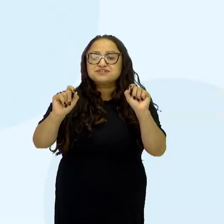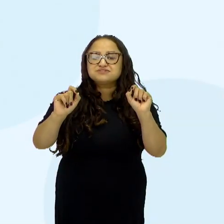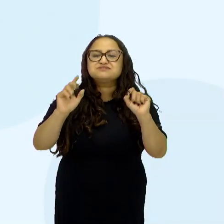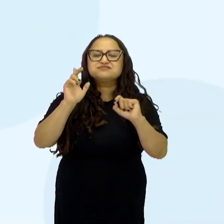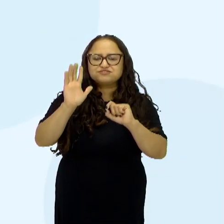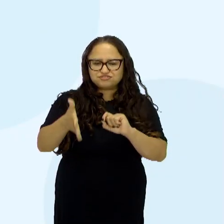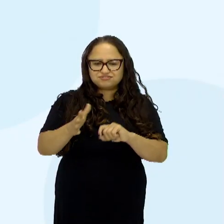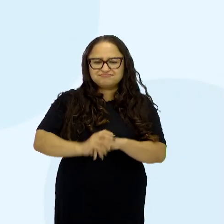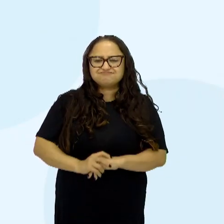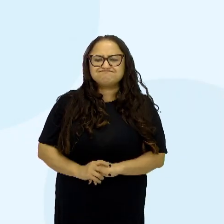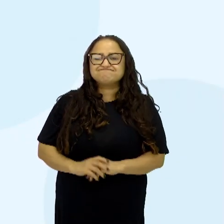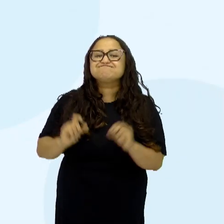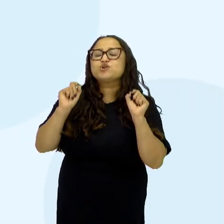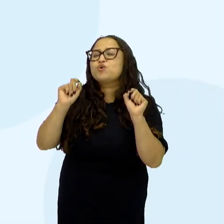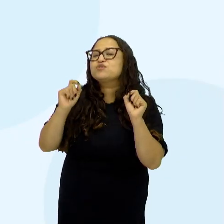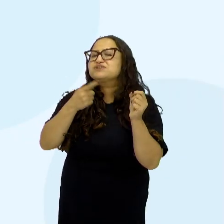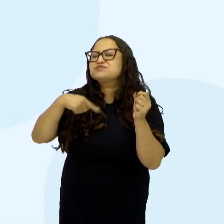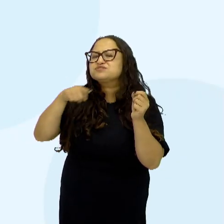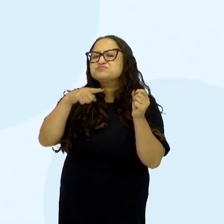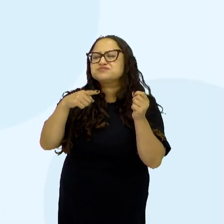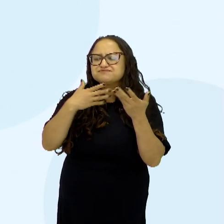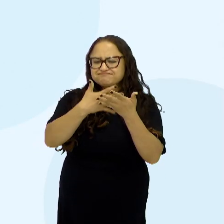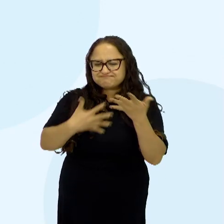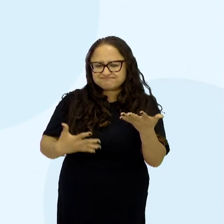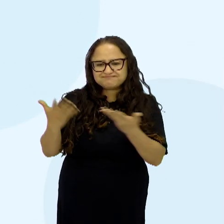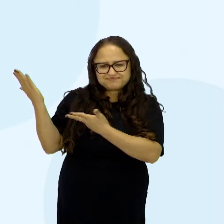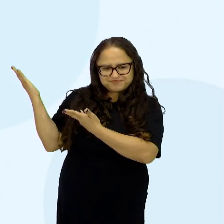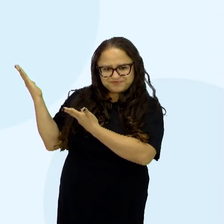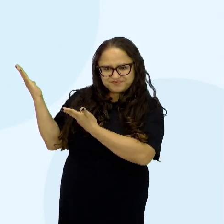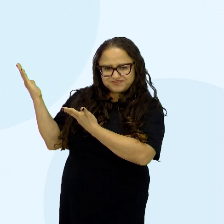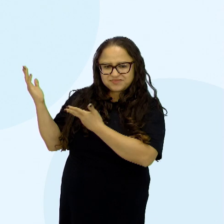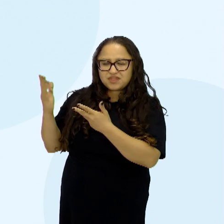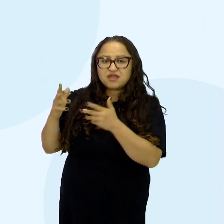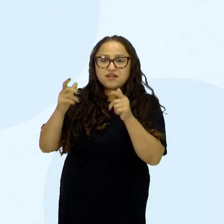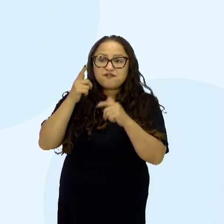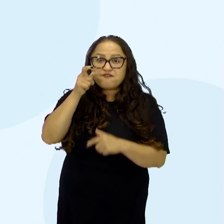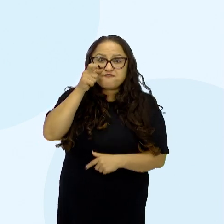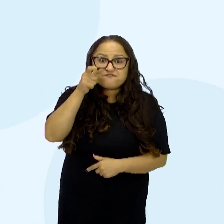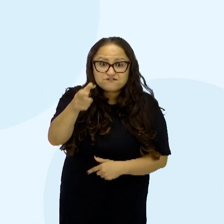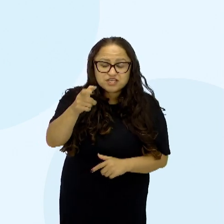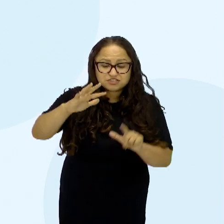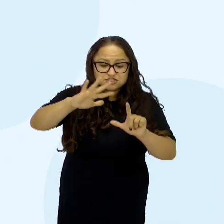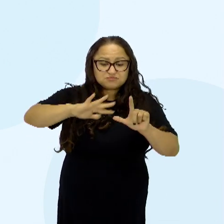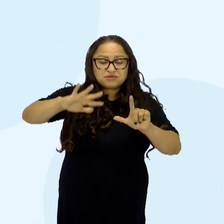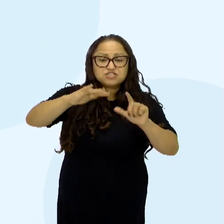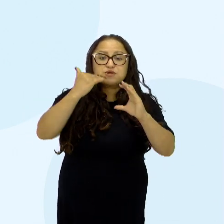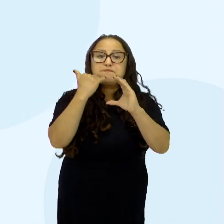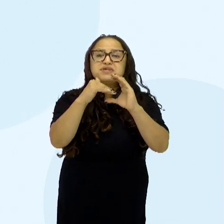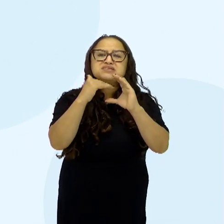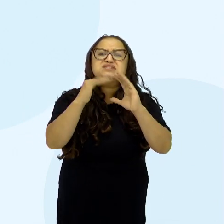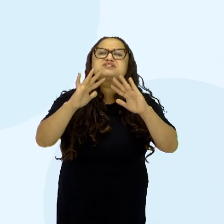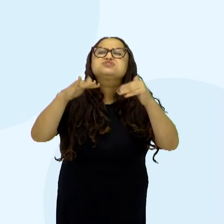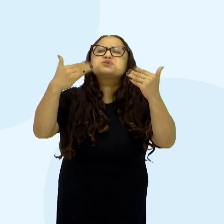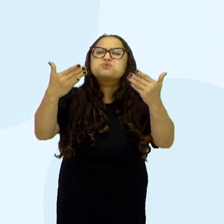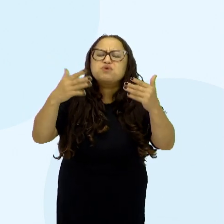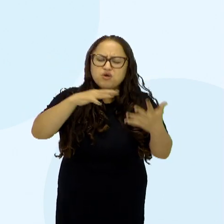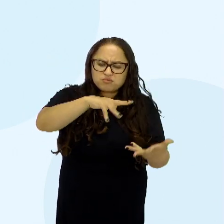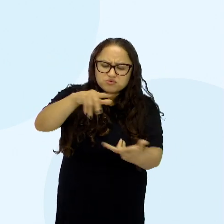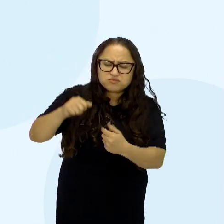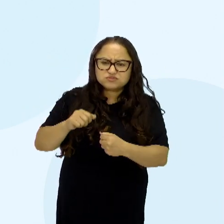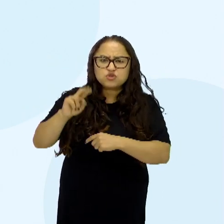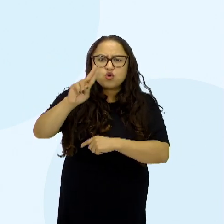fizeram. Então, o que a gente pode fazer? A gente pode simplesmente passar para frente, ó. Porque observe a imagem, qual mensagem você deixaria para o mundo, use a